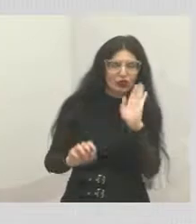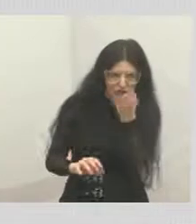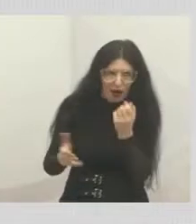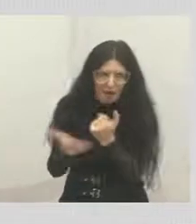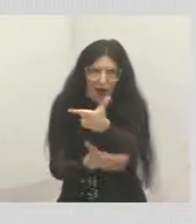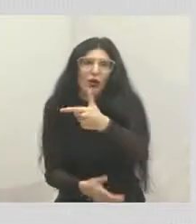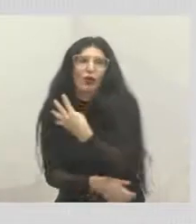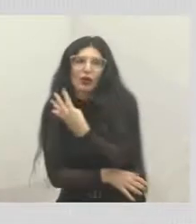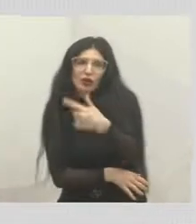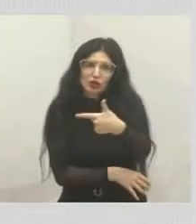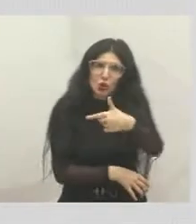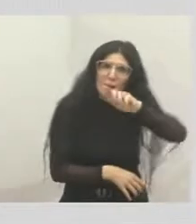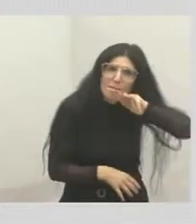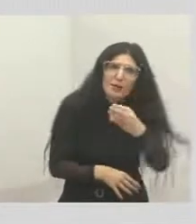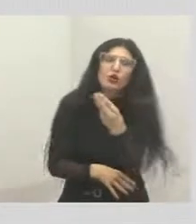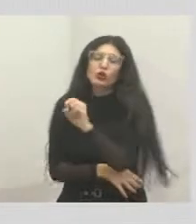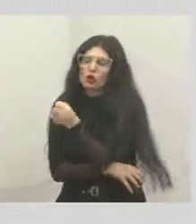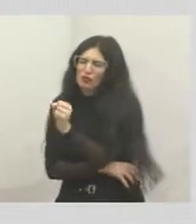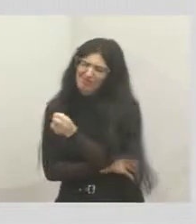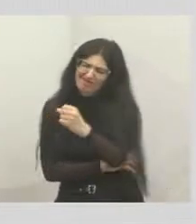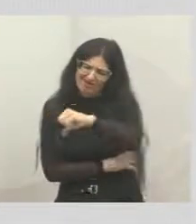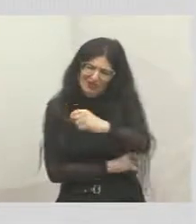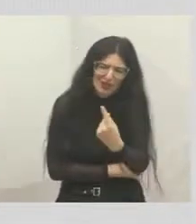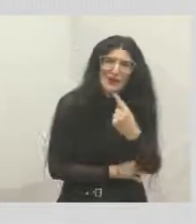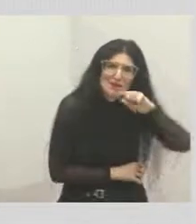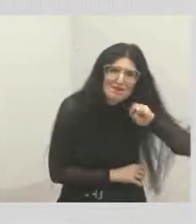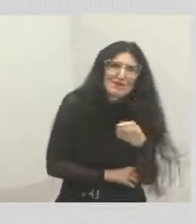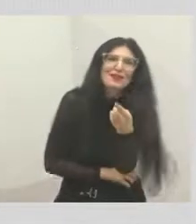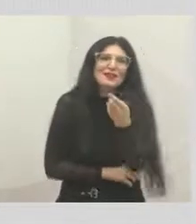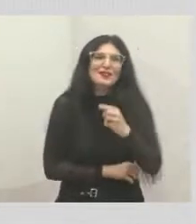273.642.000 e liquidar até o segundo quadrimestre